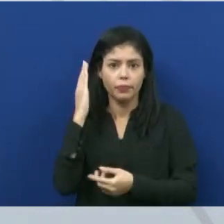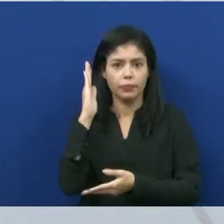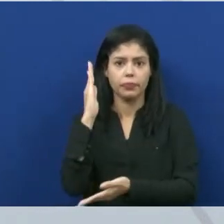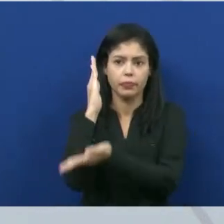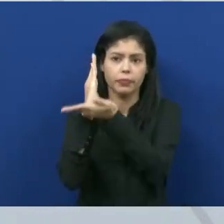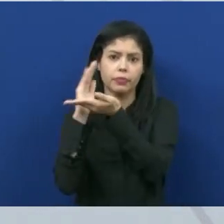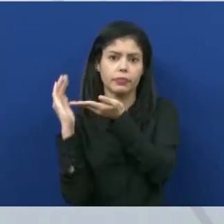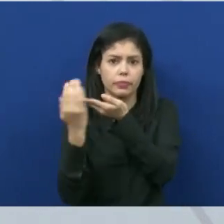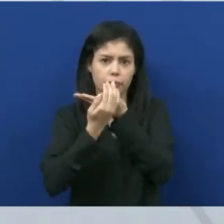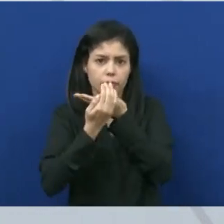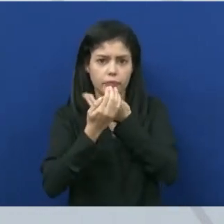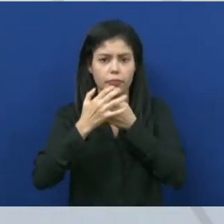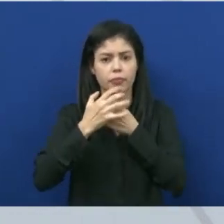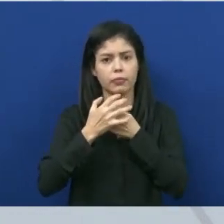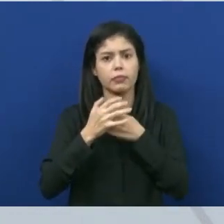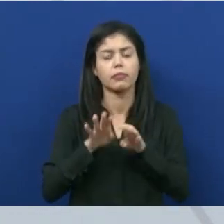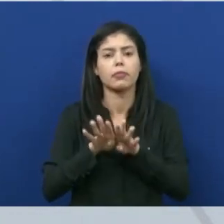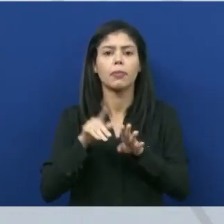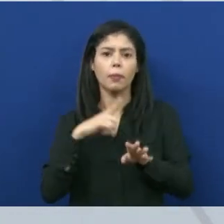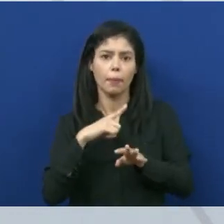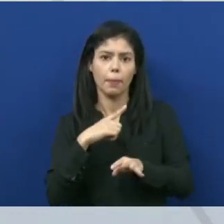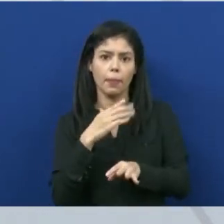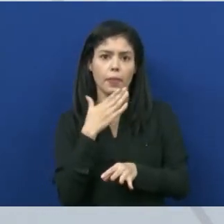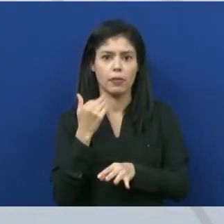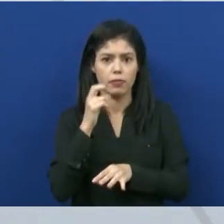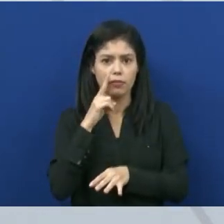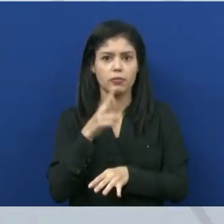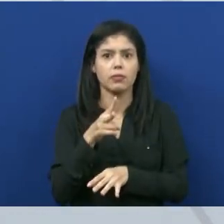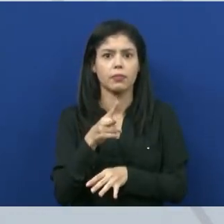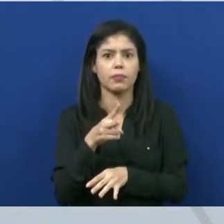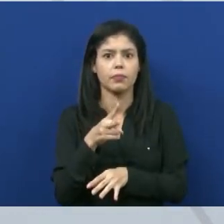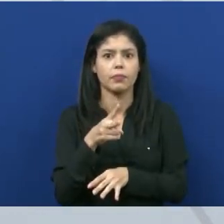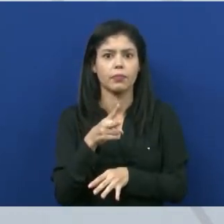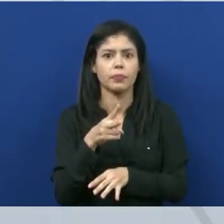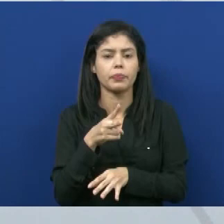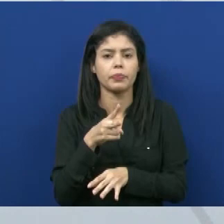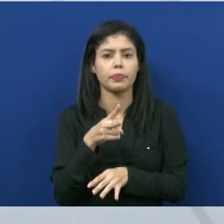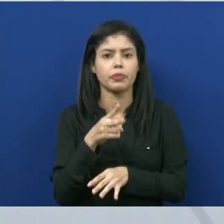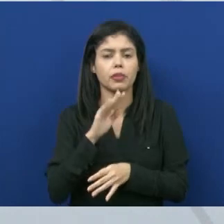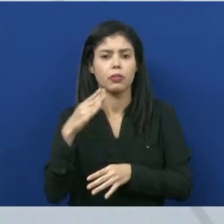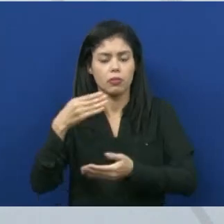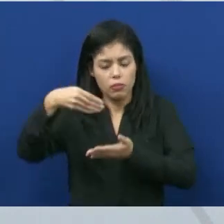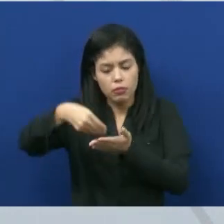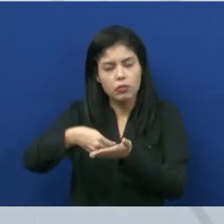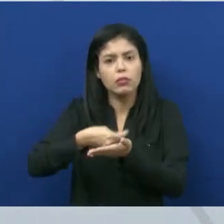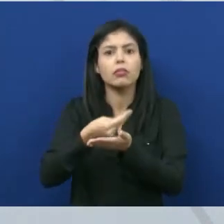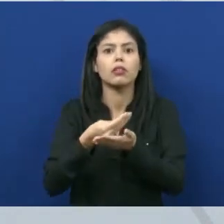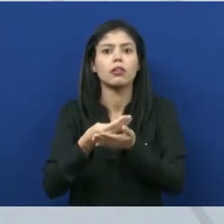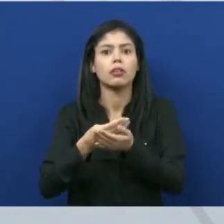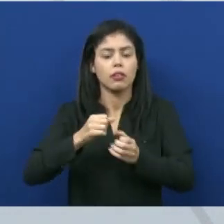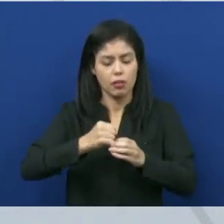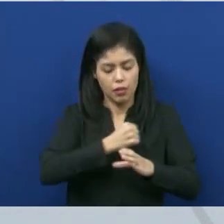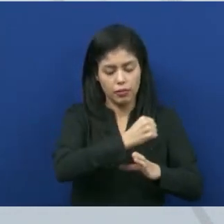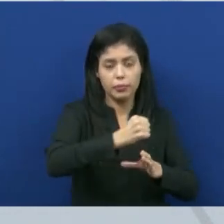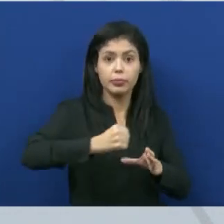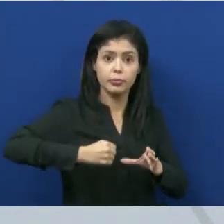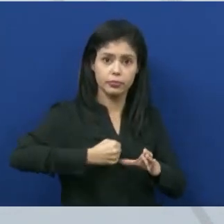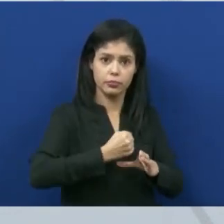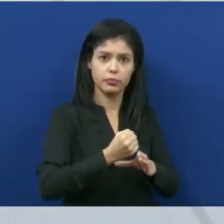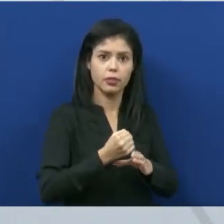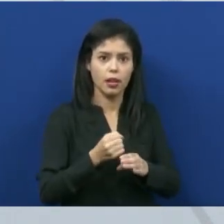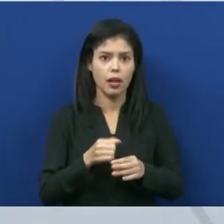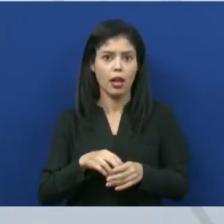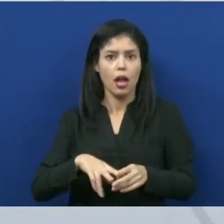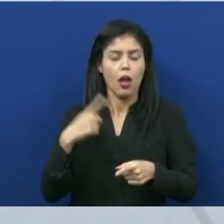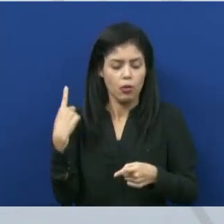térmico, acontece que quando você coloca a colher na panela, né, isso impede de você